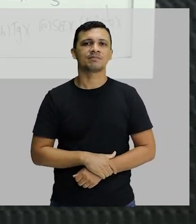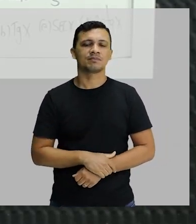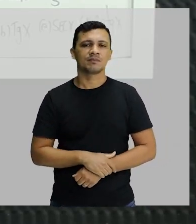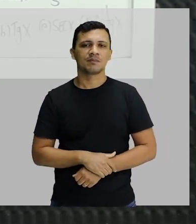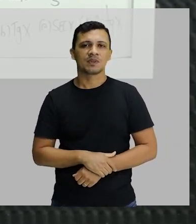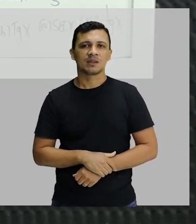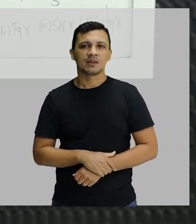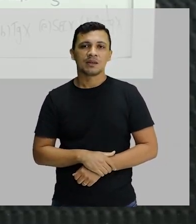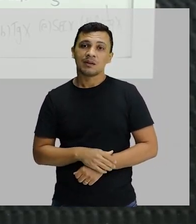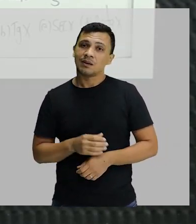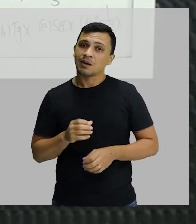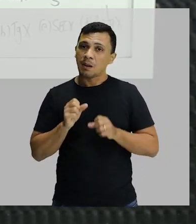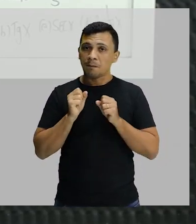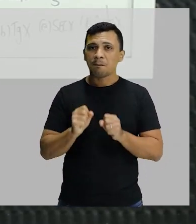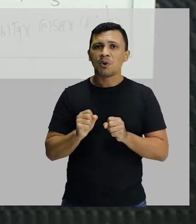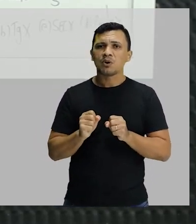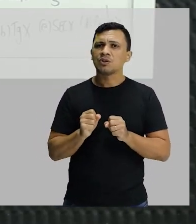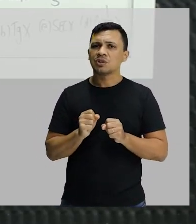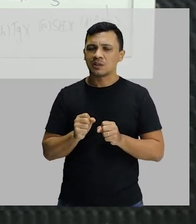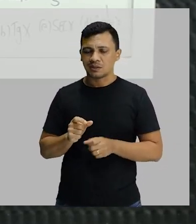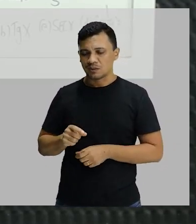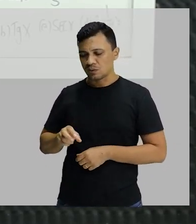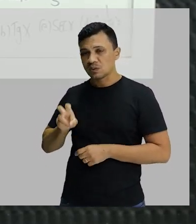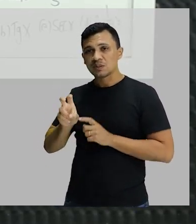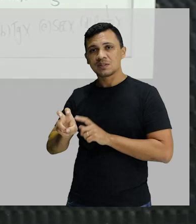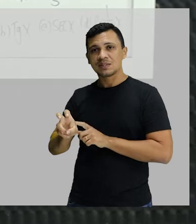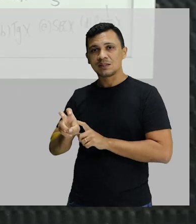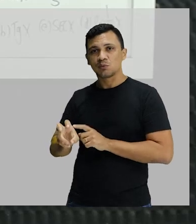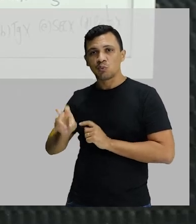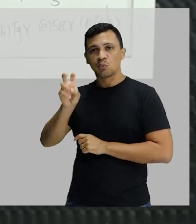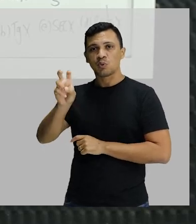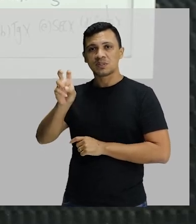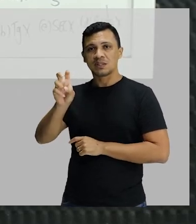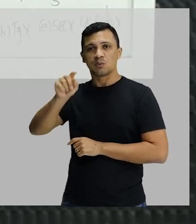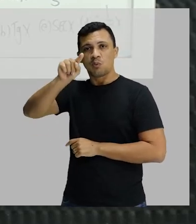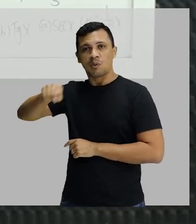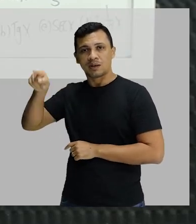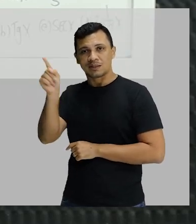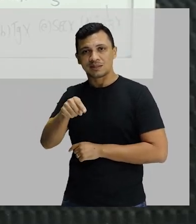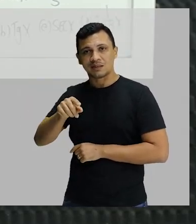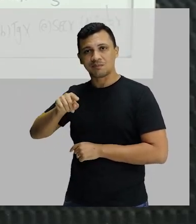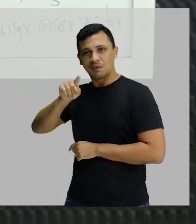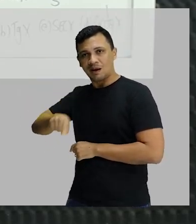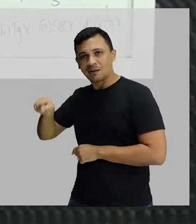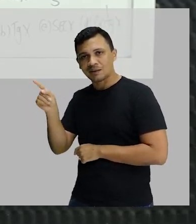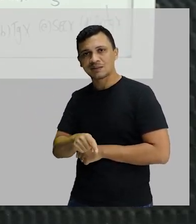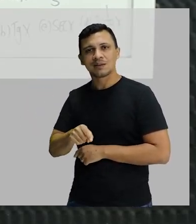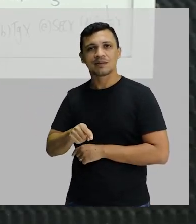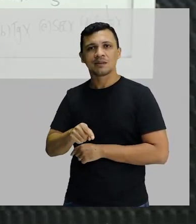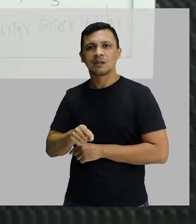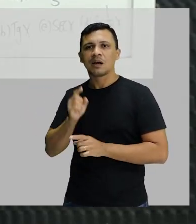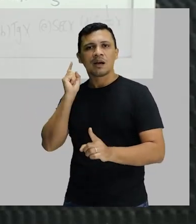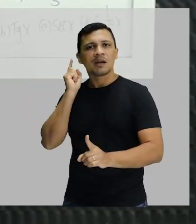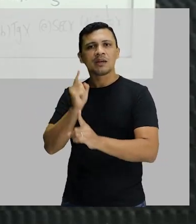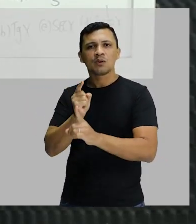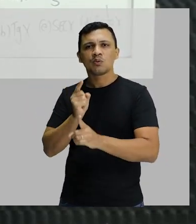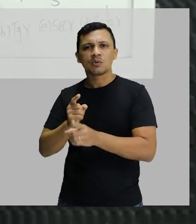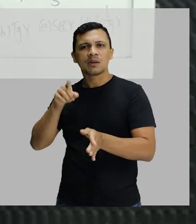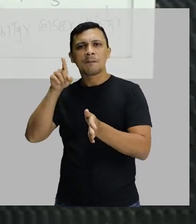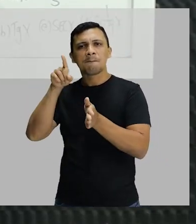Aí você pode aqui cancelar esse 5 com esse 5. Aí eu vou ter o quê? Menos